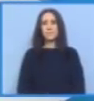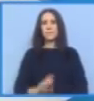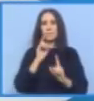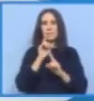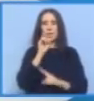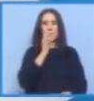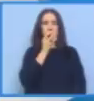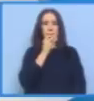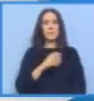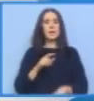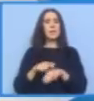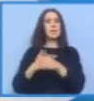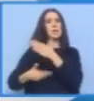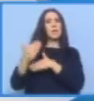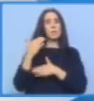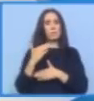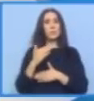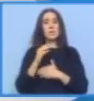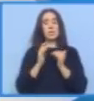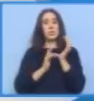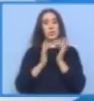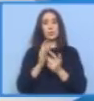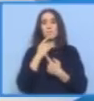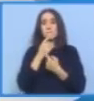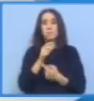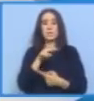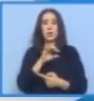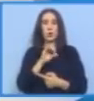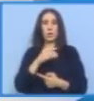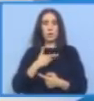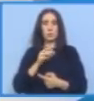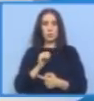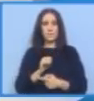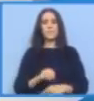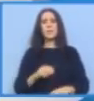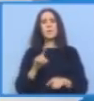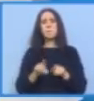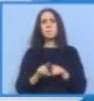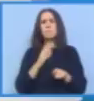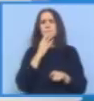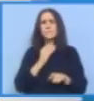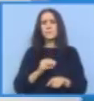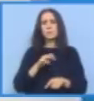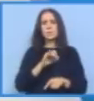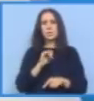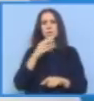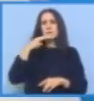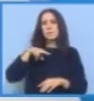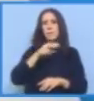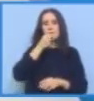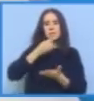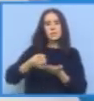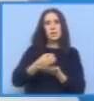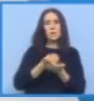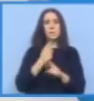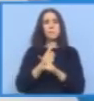Naquele tempo disse Jesus a Nicodemos: assim como Moisés elevou a serpente no deserto, também o